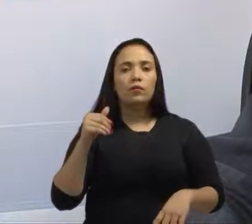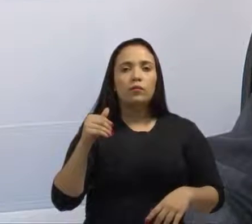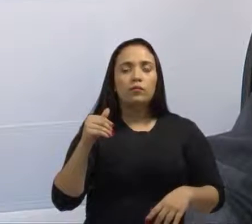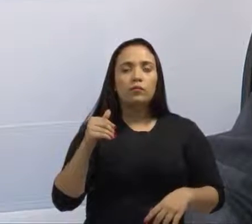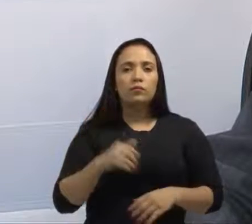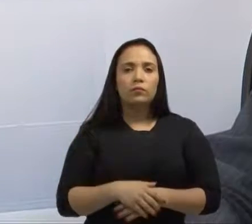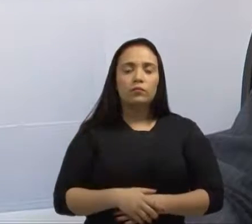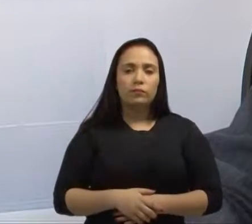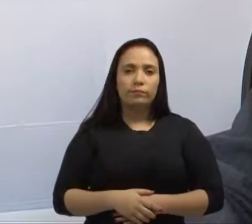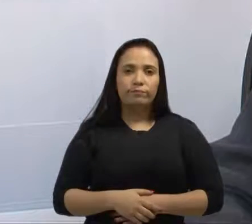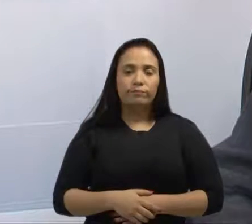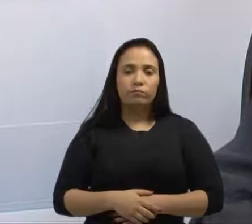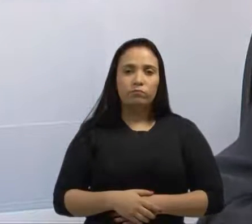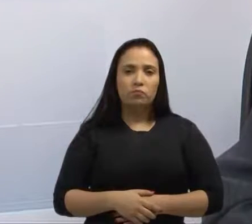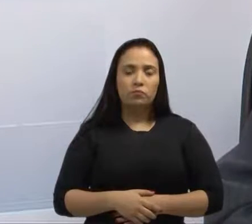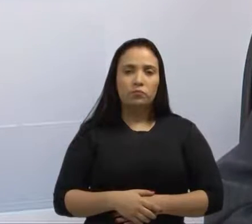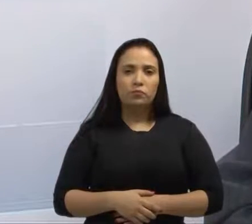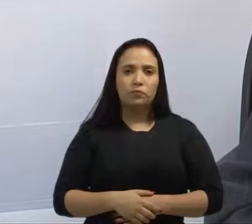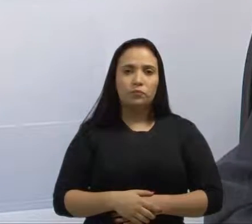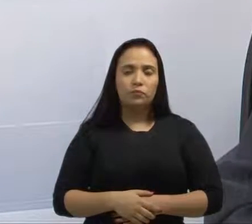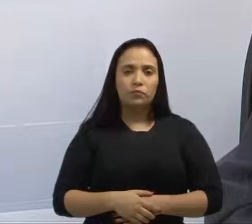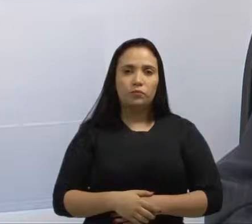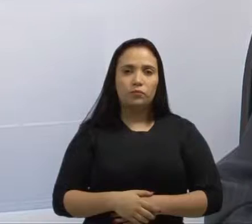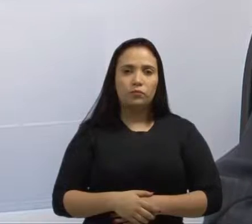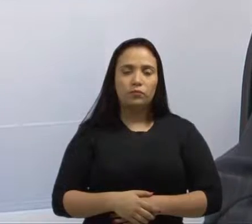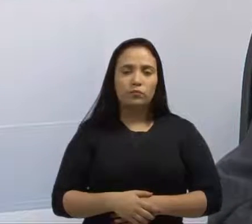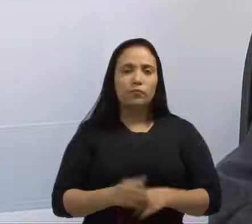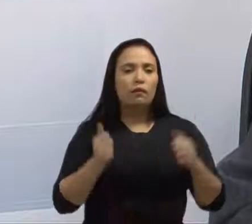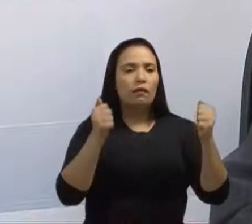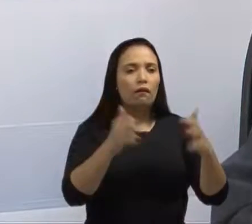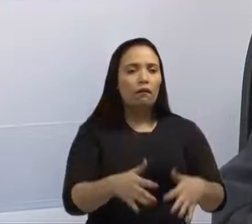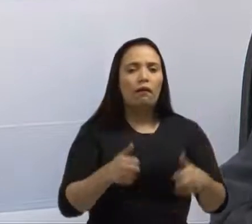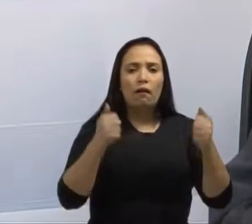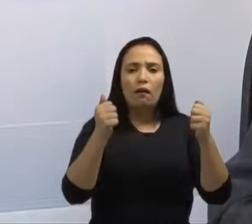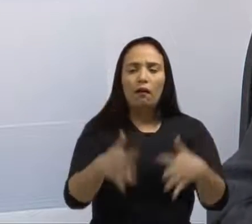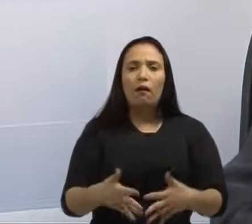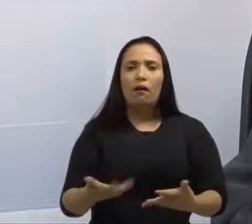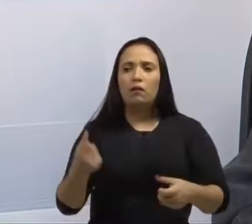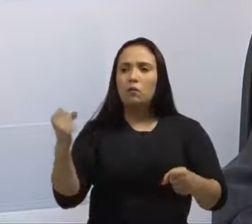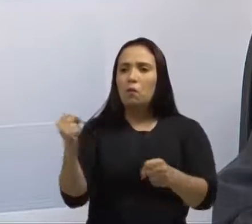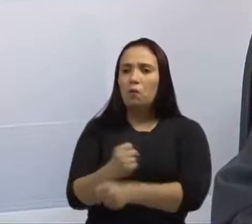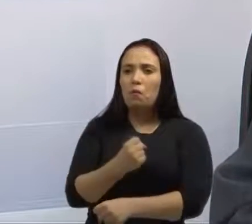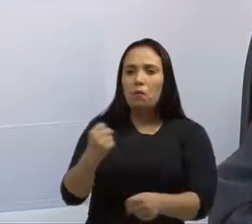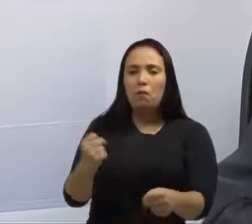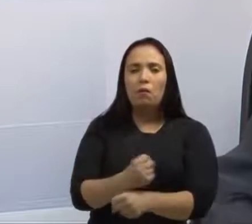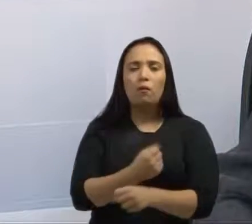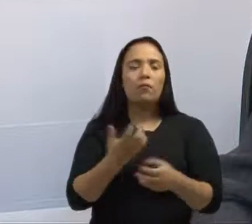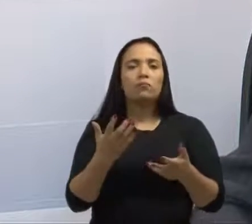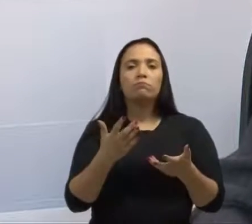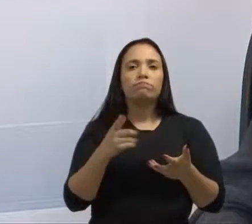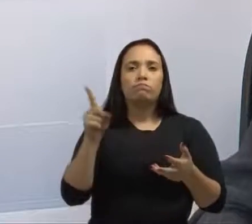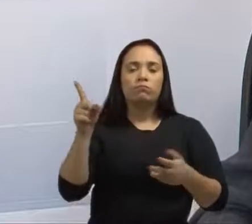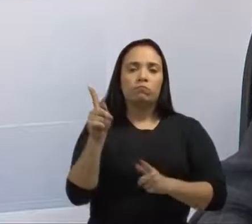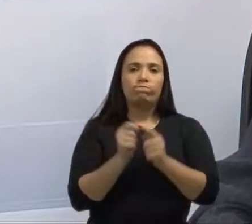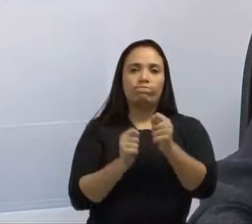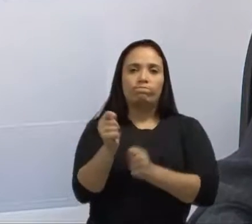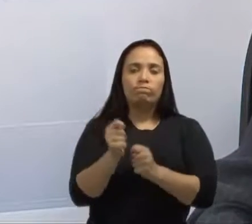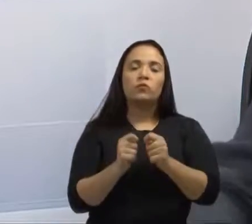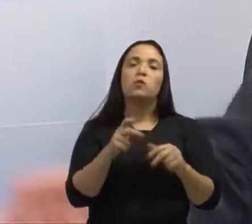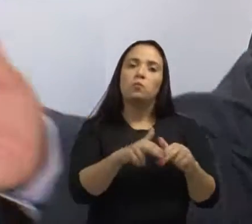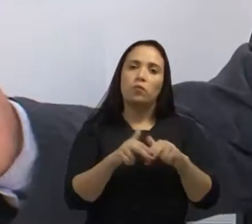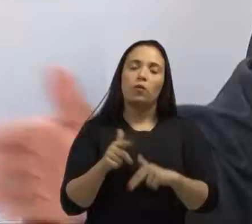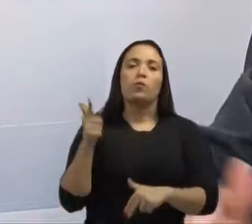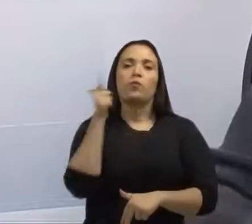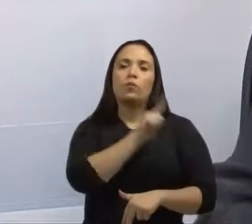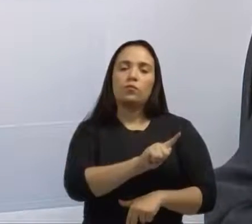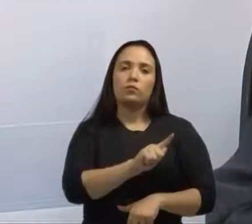pagamento, de não criar gastos desnecessários com obras faraônicas, está dando resultado.